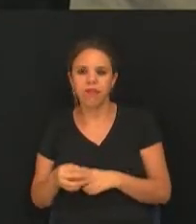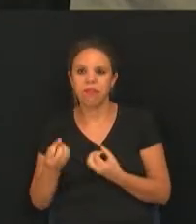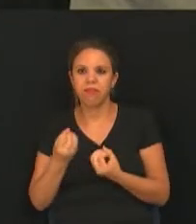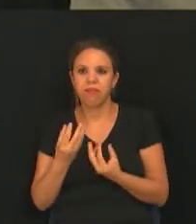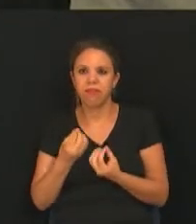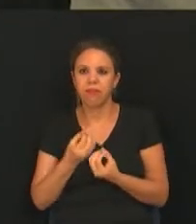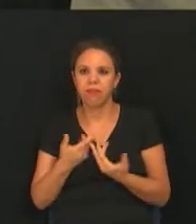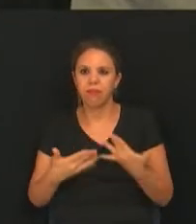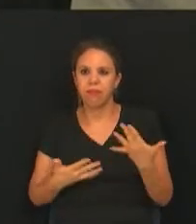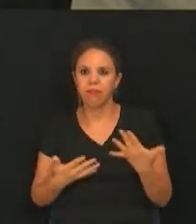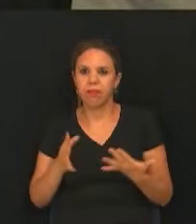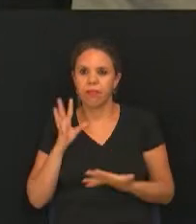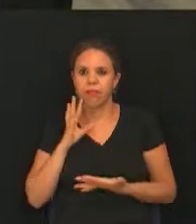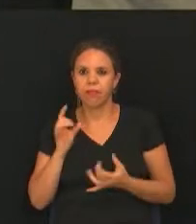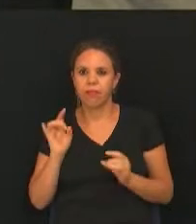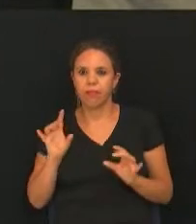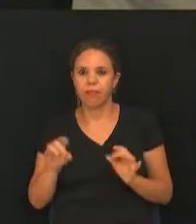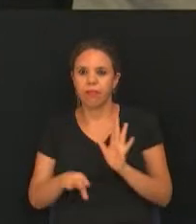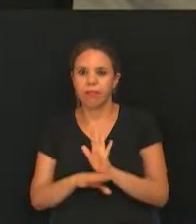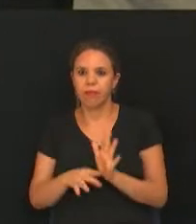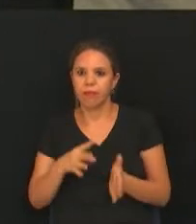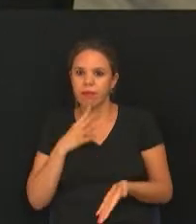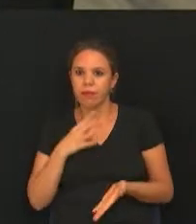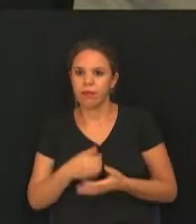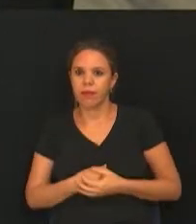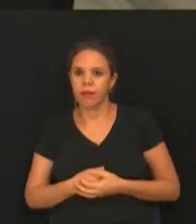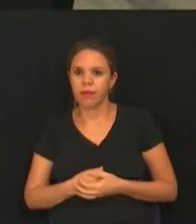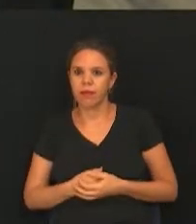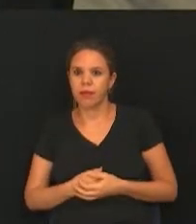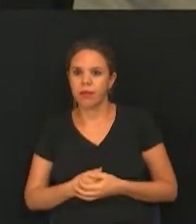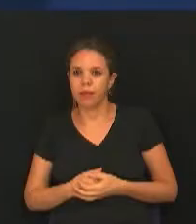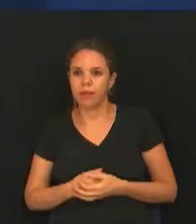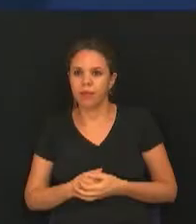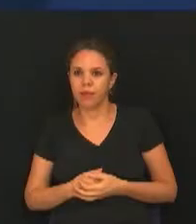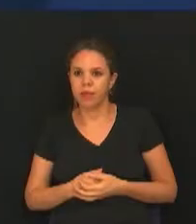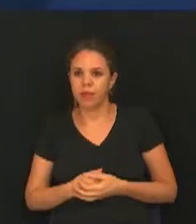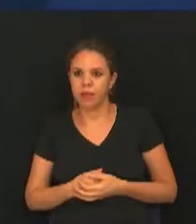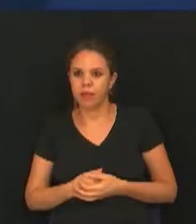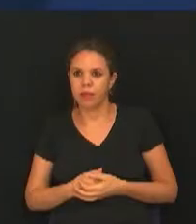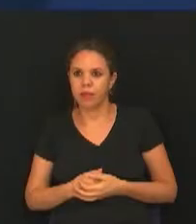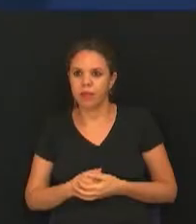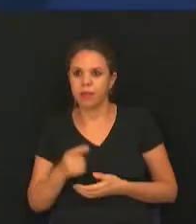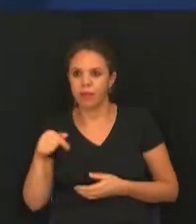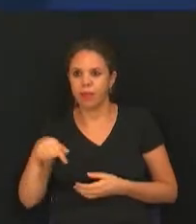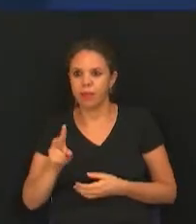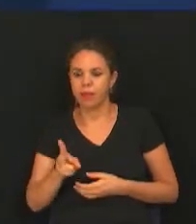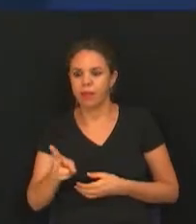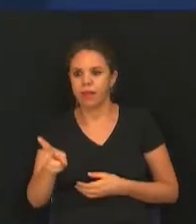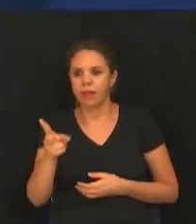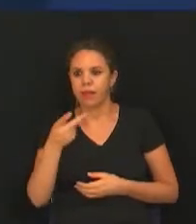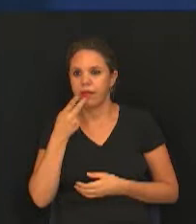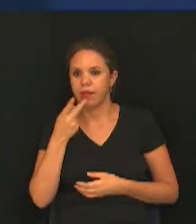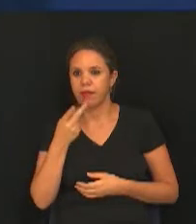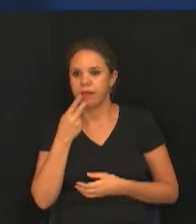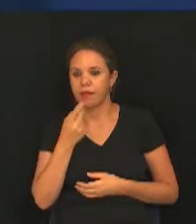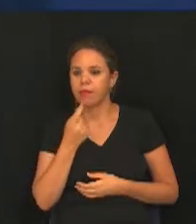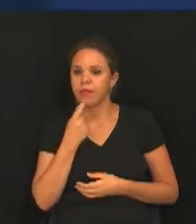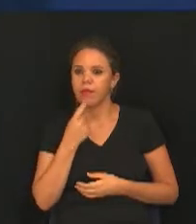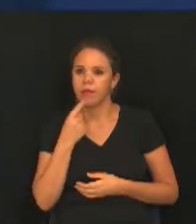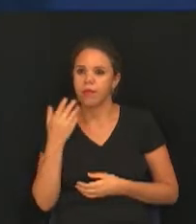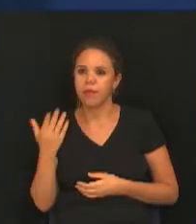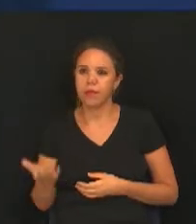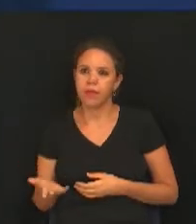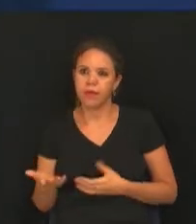muita informação rica que vale a pena conhecer. Muito obrigada. E a gente aqui continua falando de Campinas, viu?